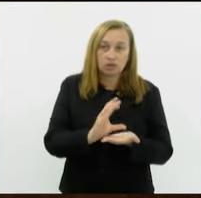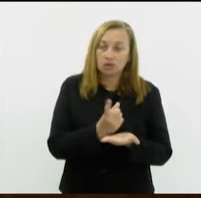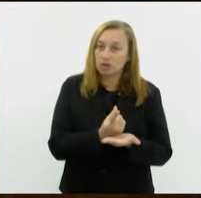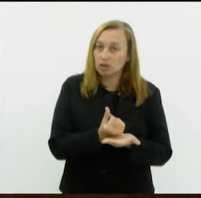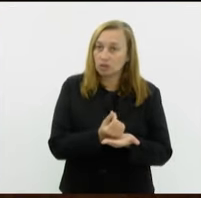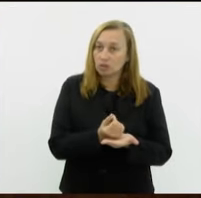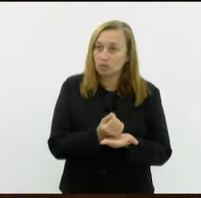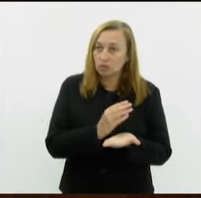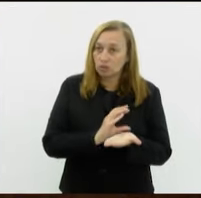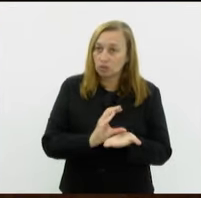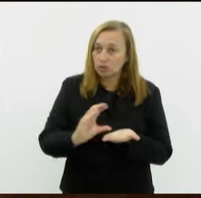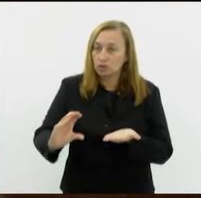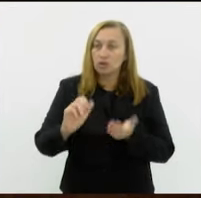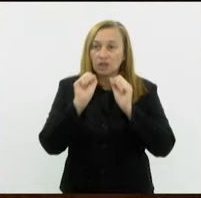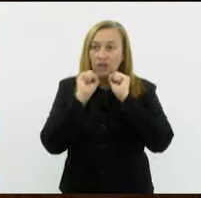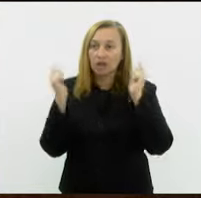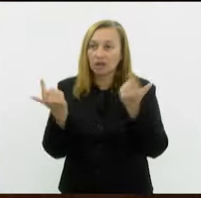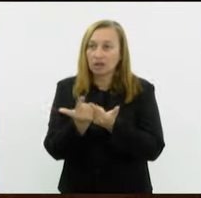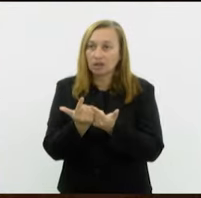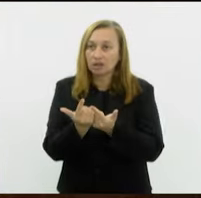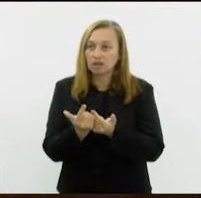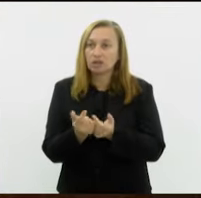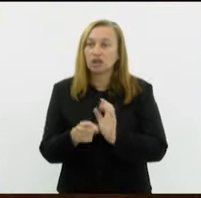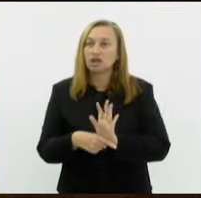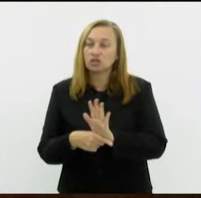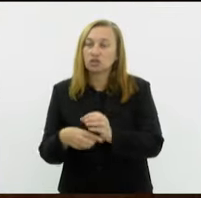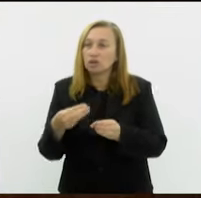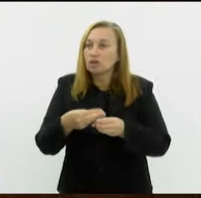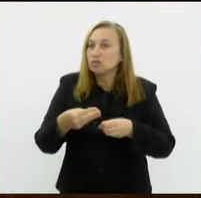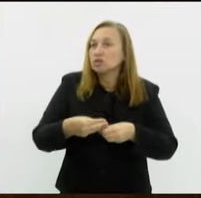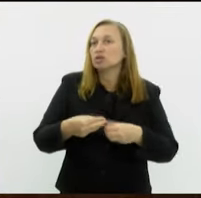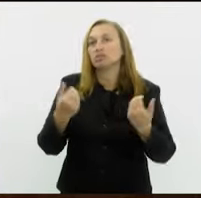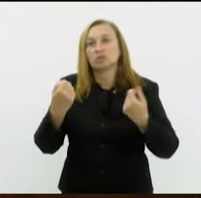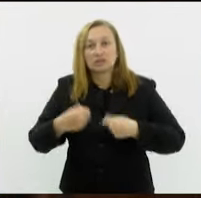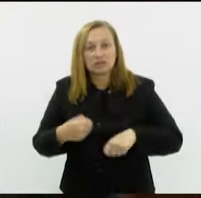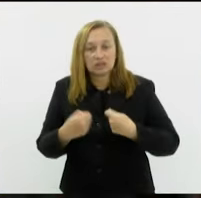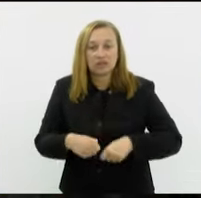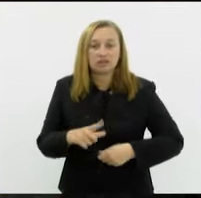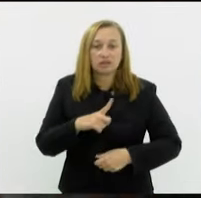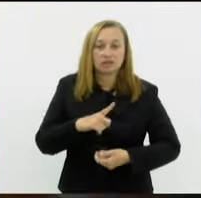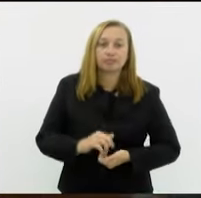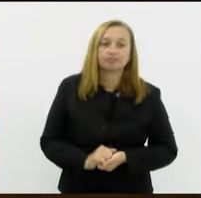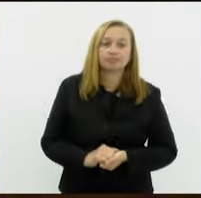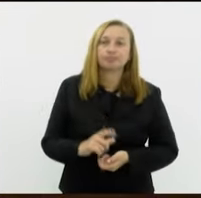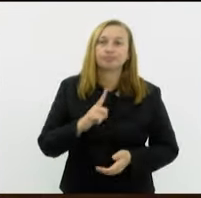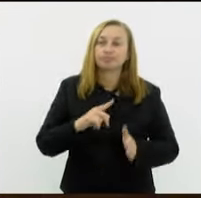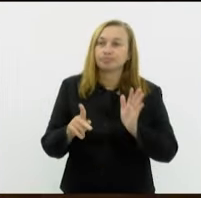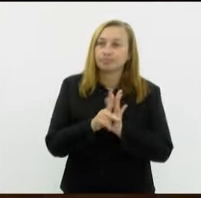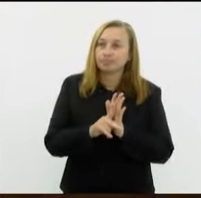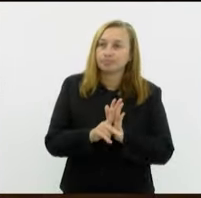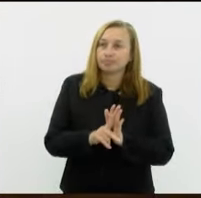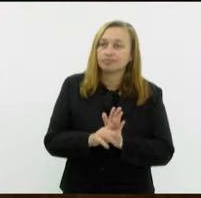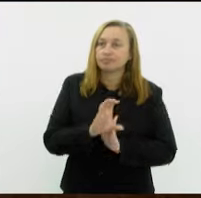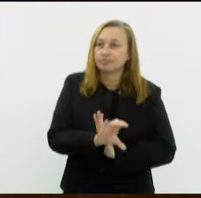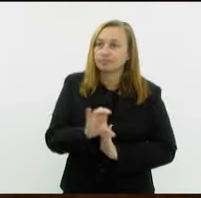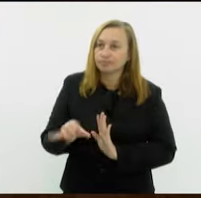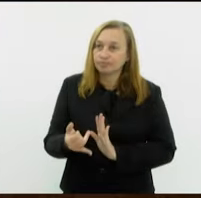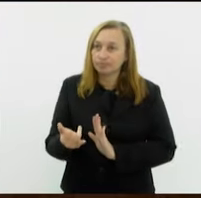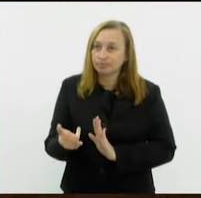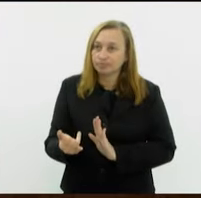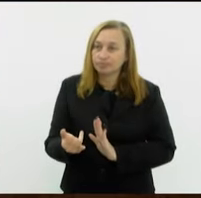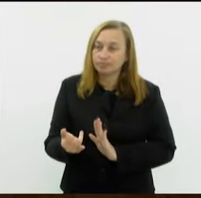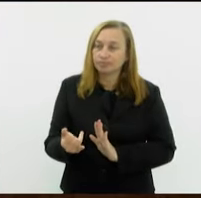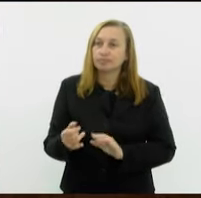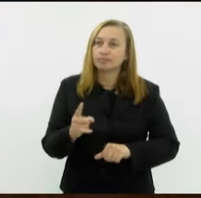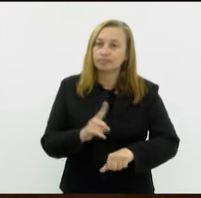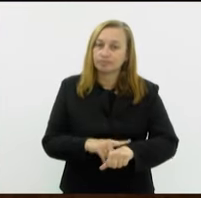Legislativa no auxílio a municípios que estão necessitando. Há um projeto da CCJ tramitando nesse momento na